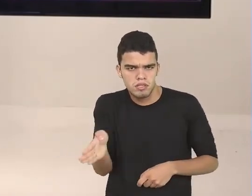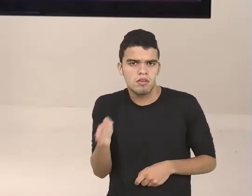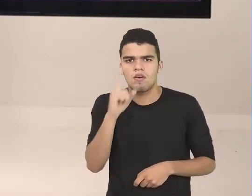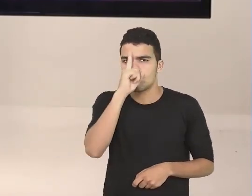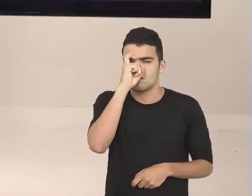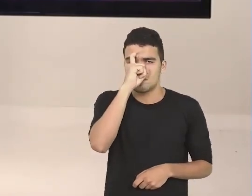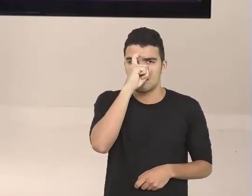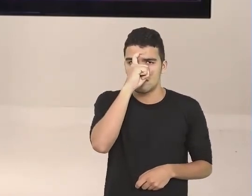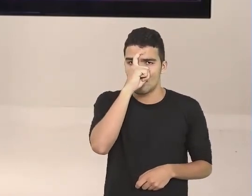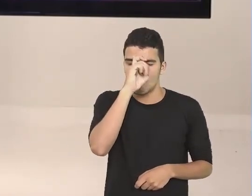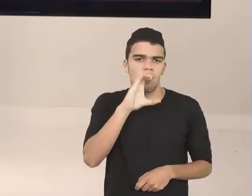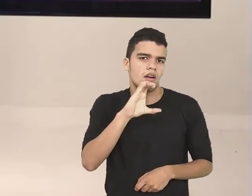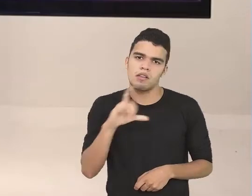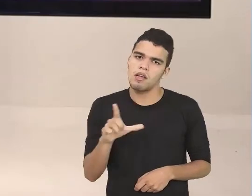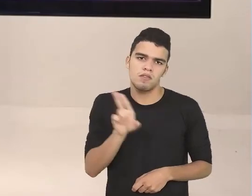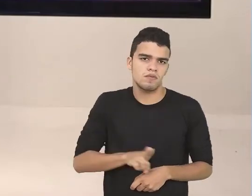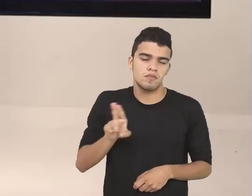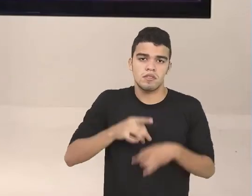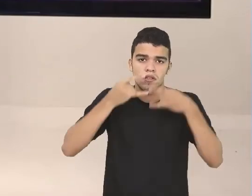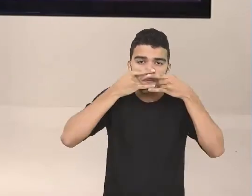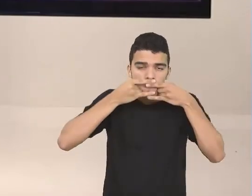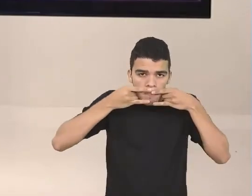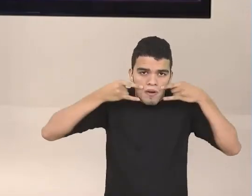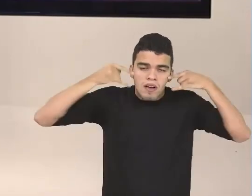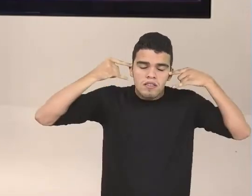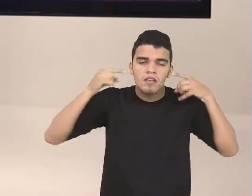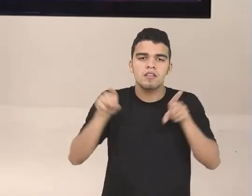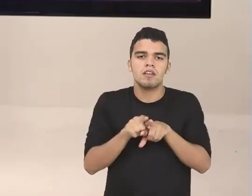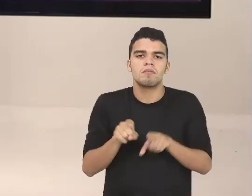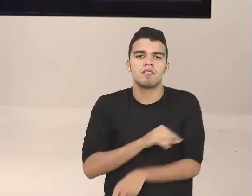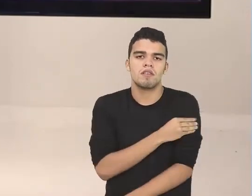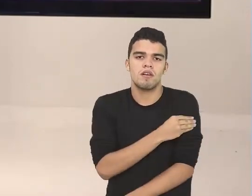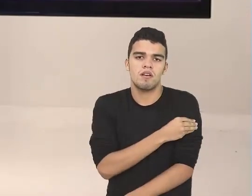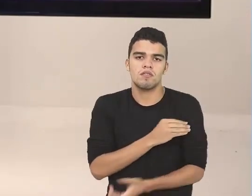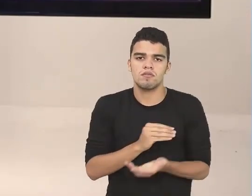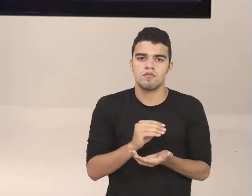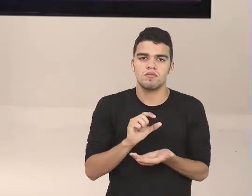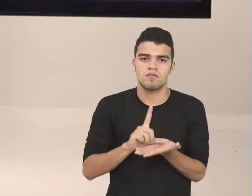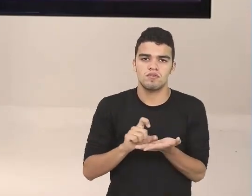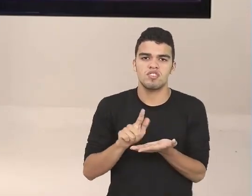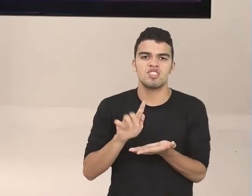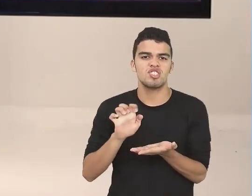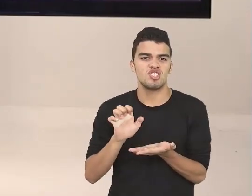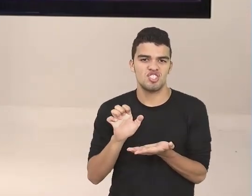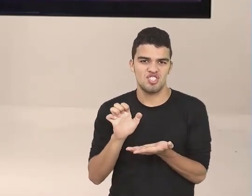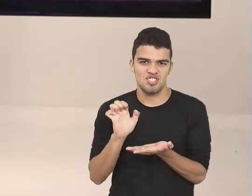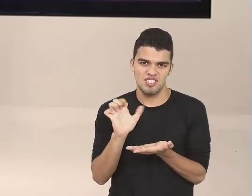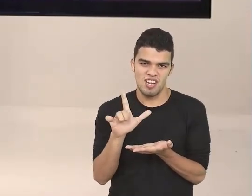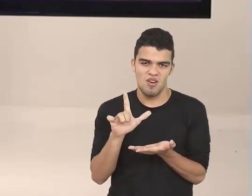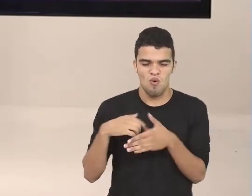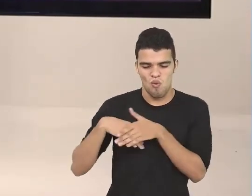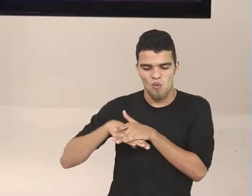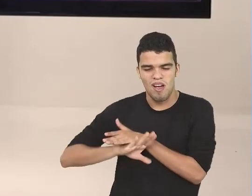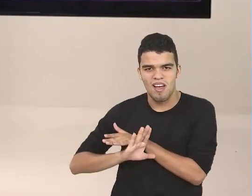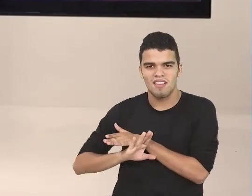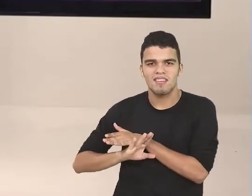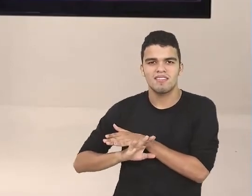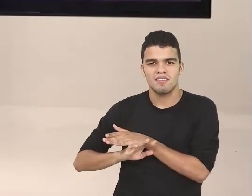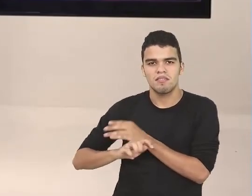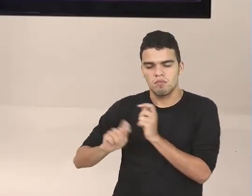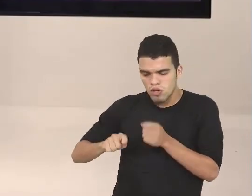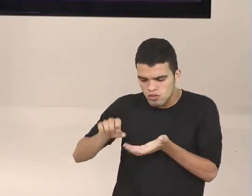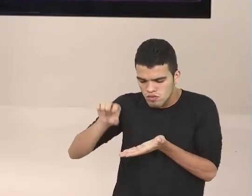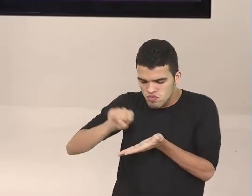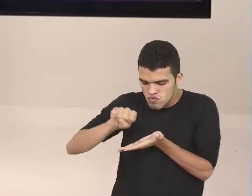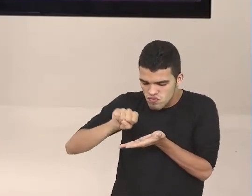obviamente com máscara, com o gelzinho, o álcool em gel no bolso para você fazer a higienização sem tocar em nada no